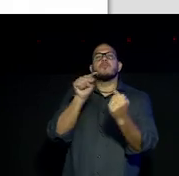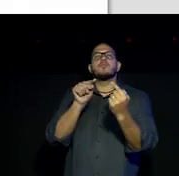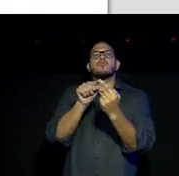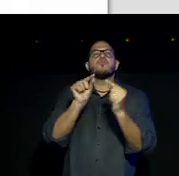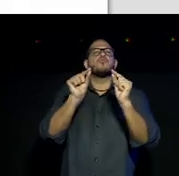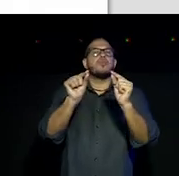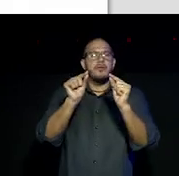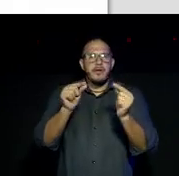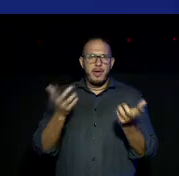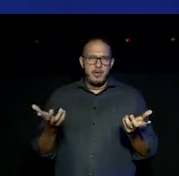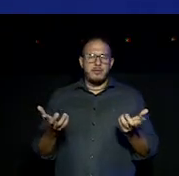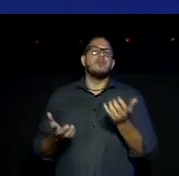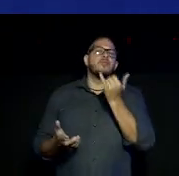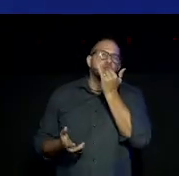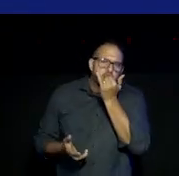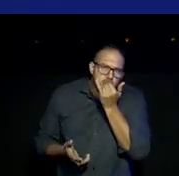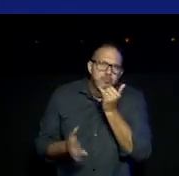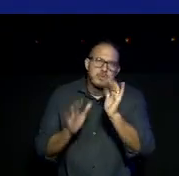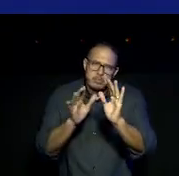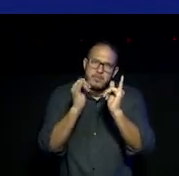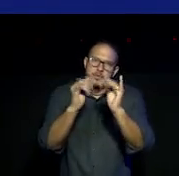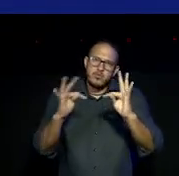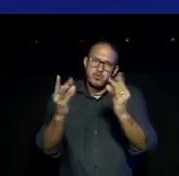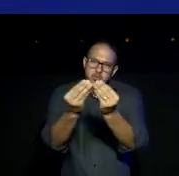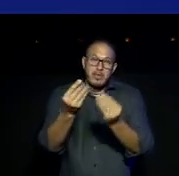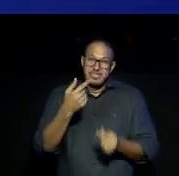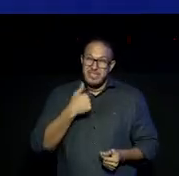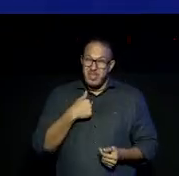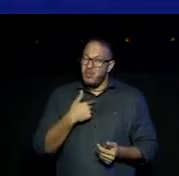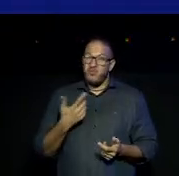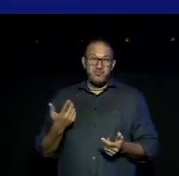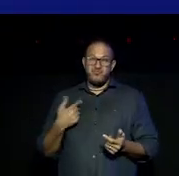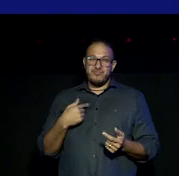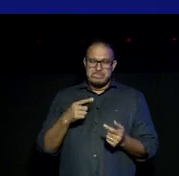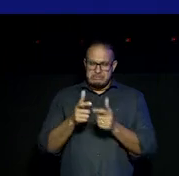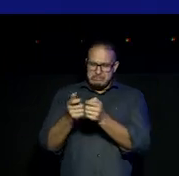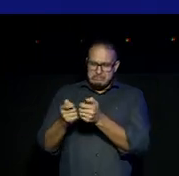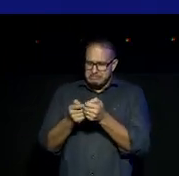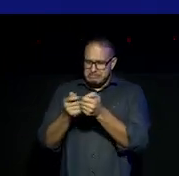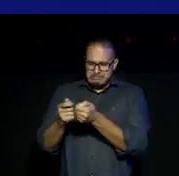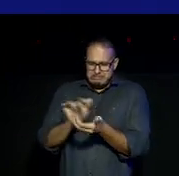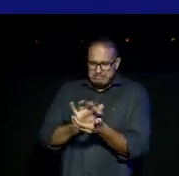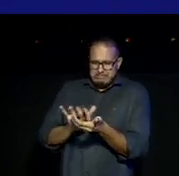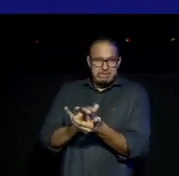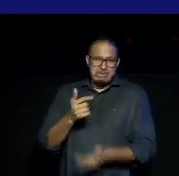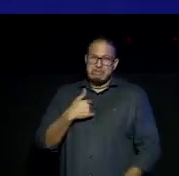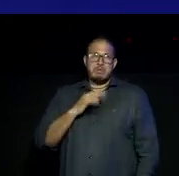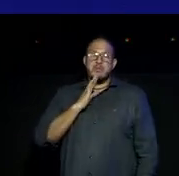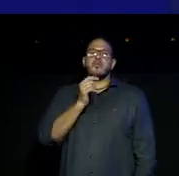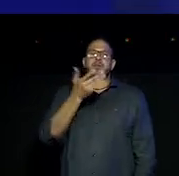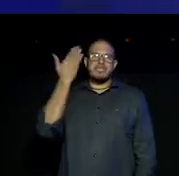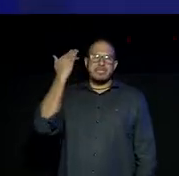Objetivos claros. Desculpem-me todos previamente, mas eu sou uma negação em termos de games. E o único que eu conheço